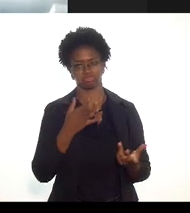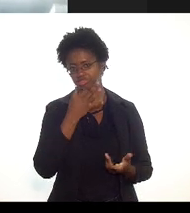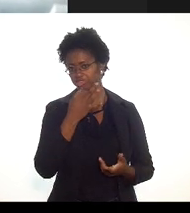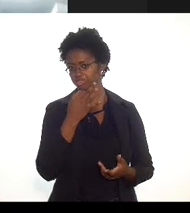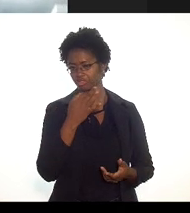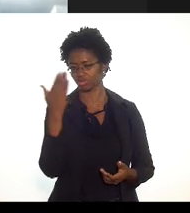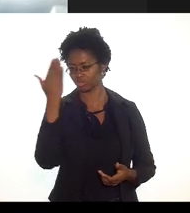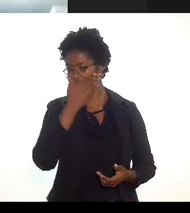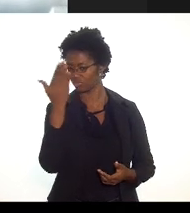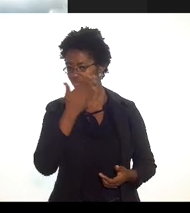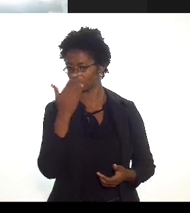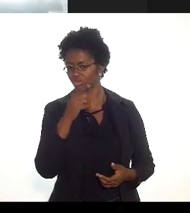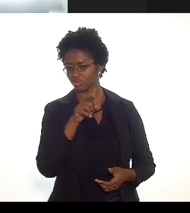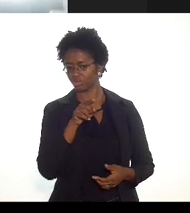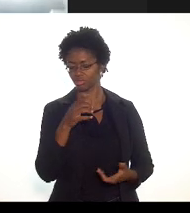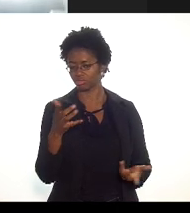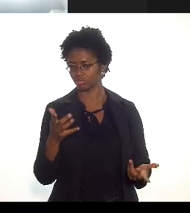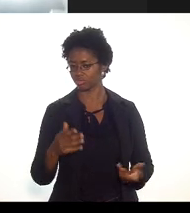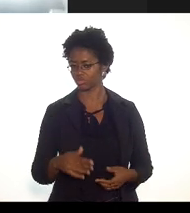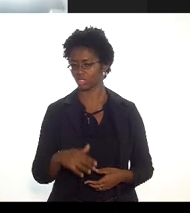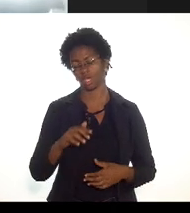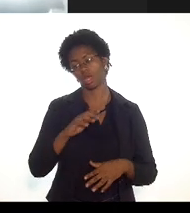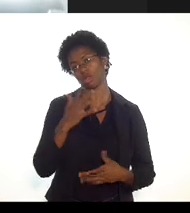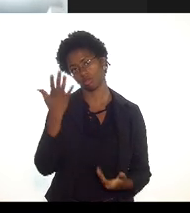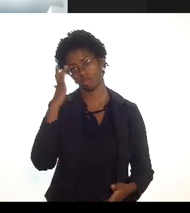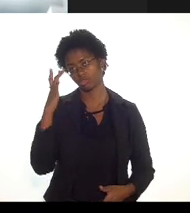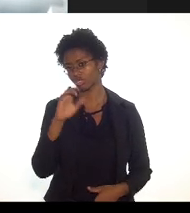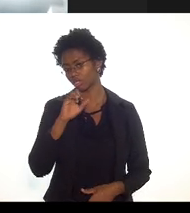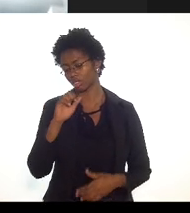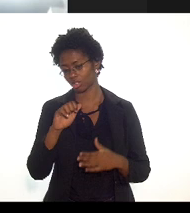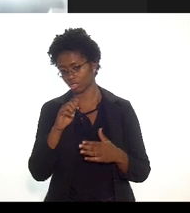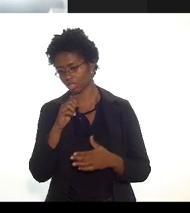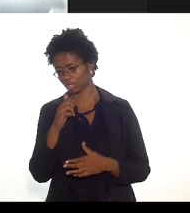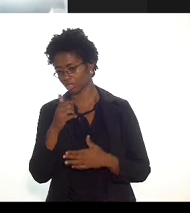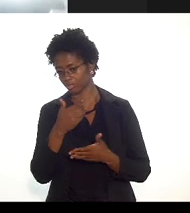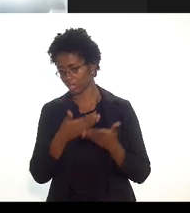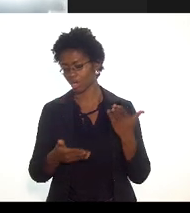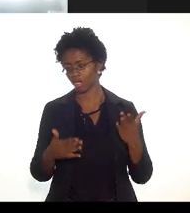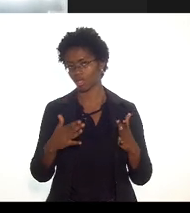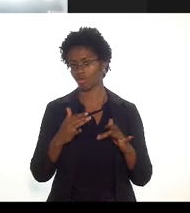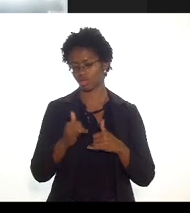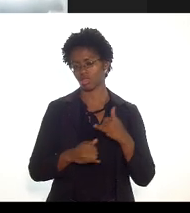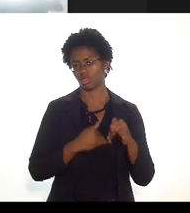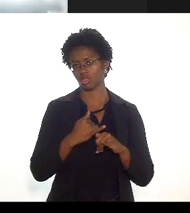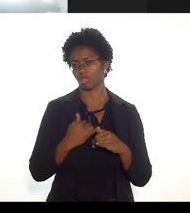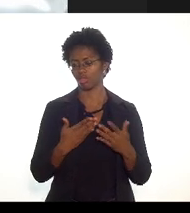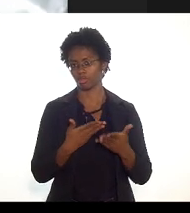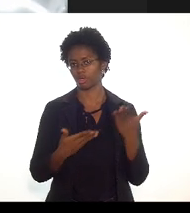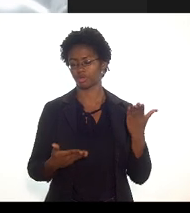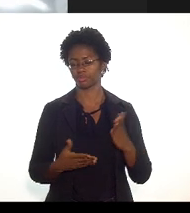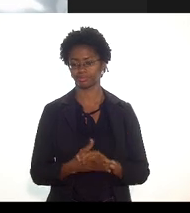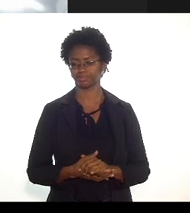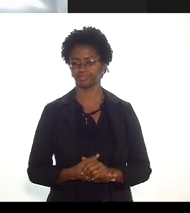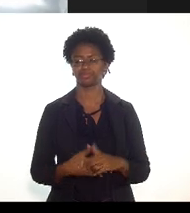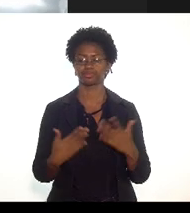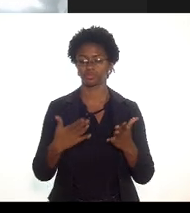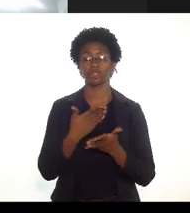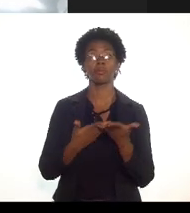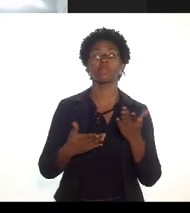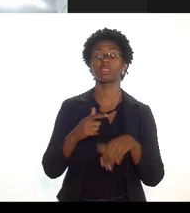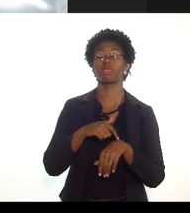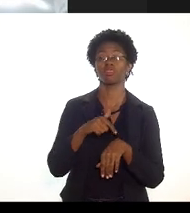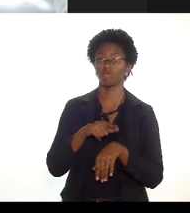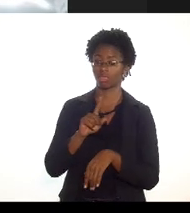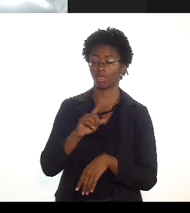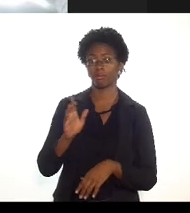eu não estou vendo a Lilian caiu. Berg. Acho que ela caiu. Acho que ela caiu. Então, para nós não perdermos